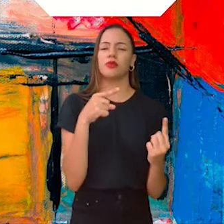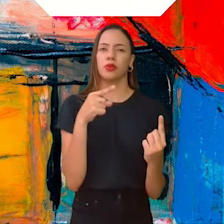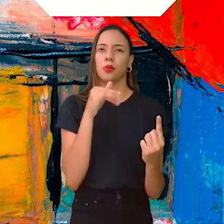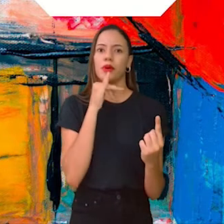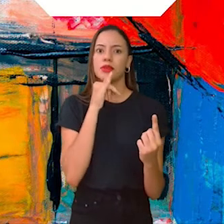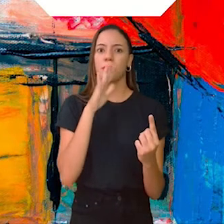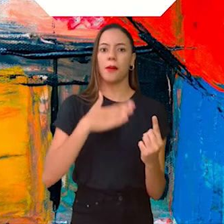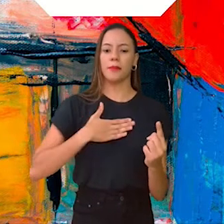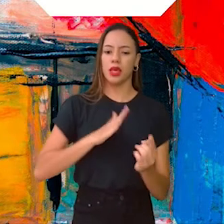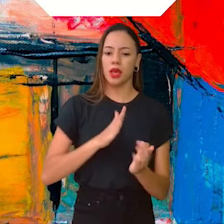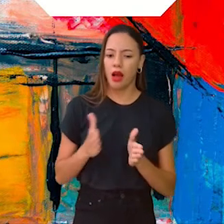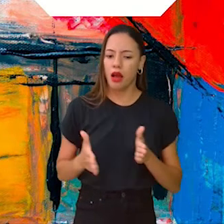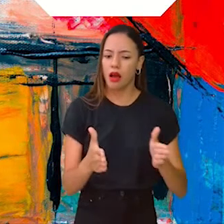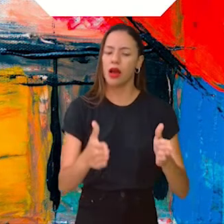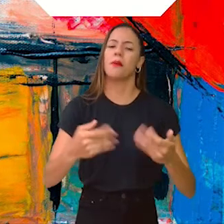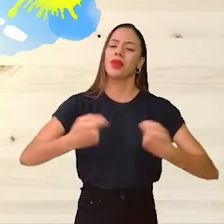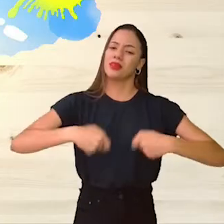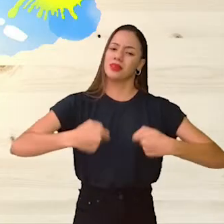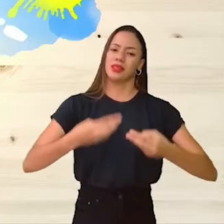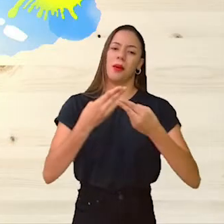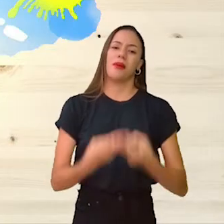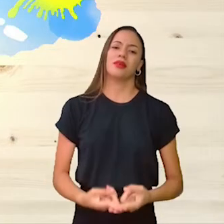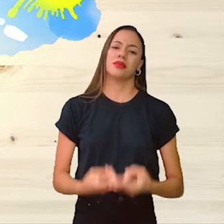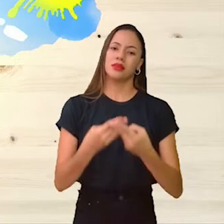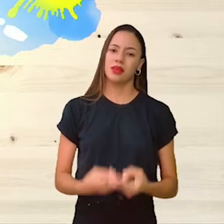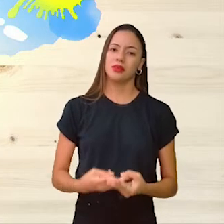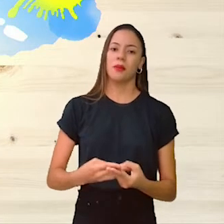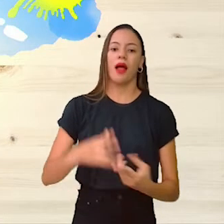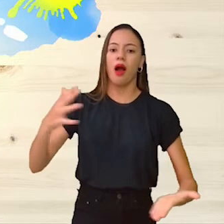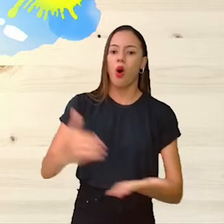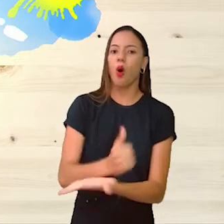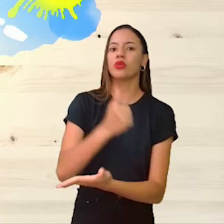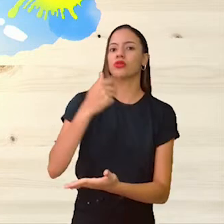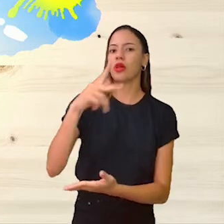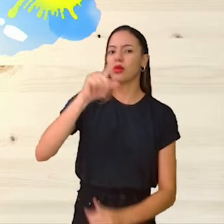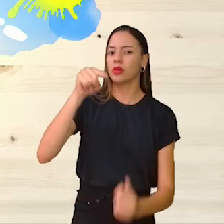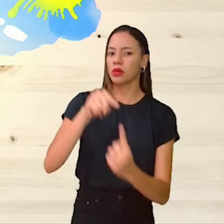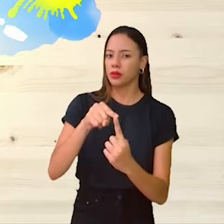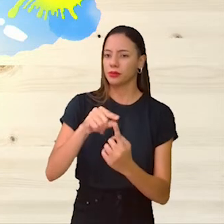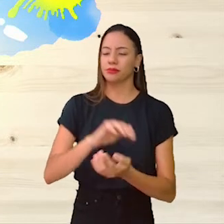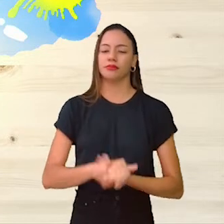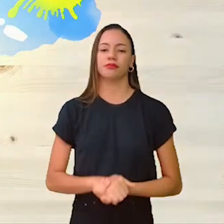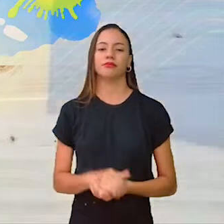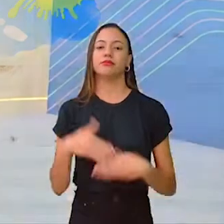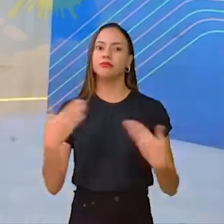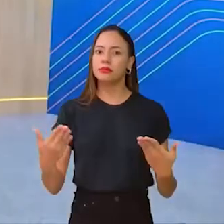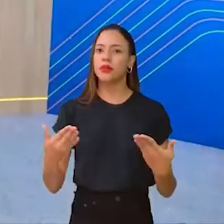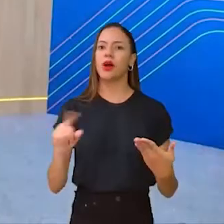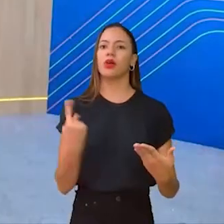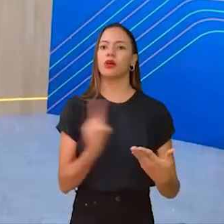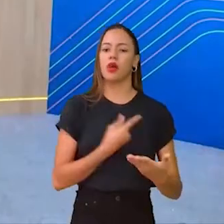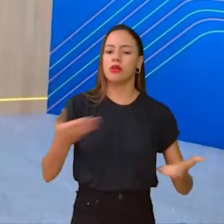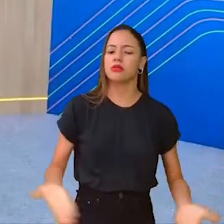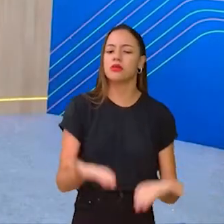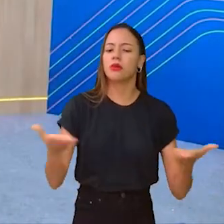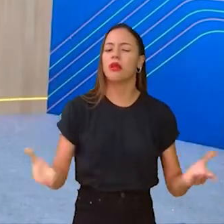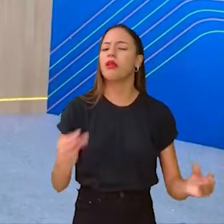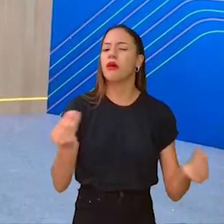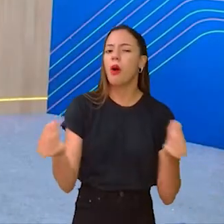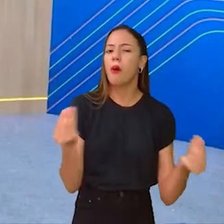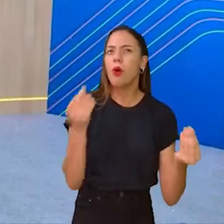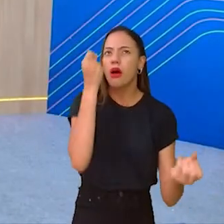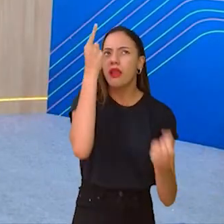sua trajetória, mas tenha paciência para ir atrás dessas metas, tá? E aí tudo isso a gente vai estimulando nisso, no que é a criatividade.